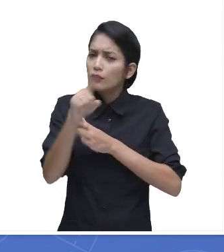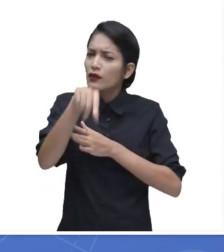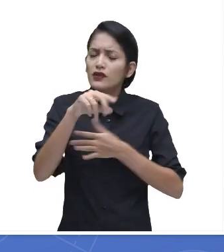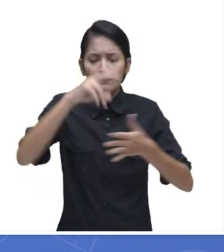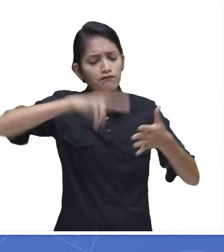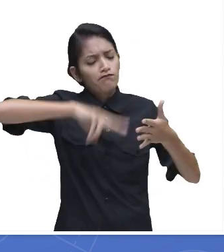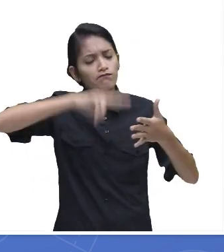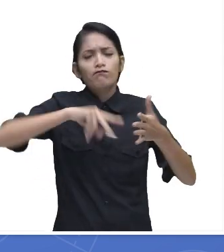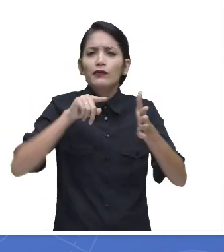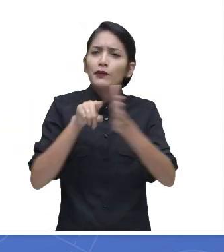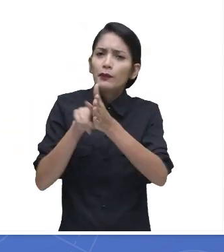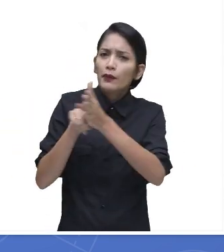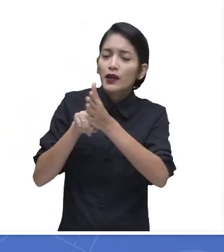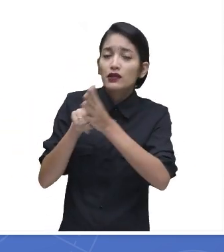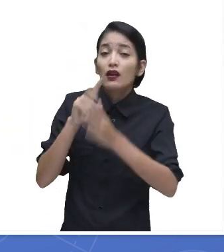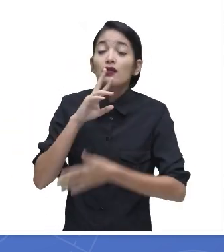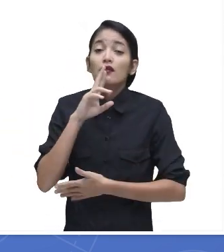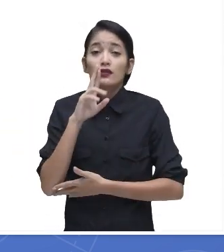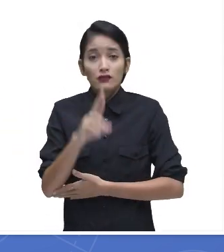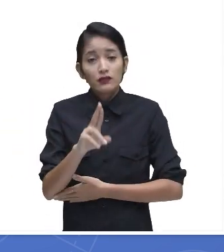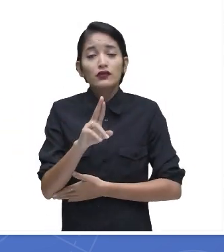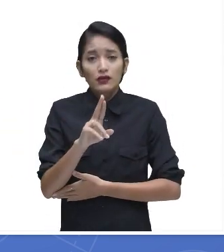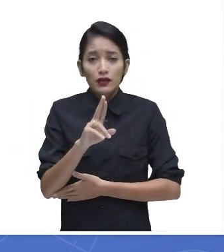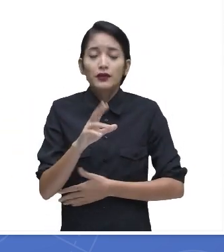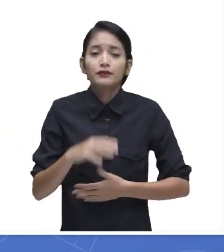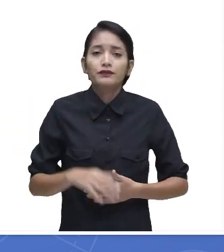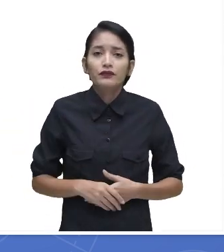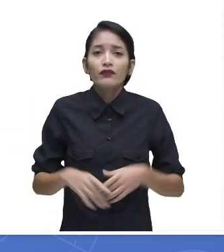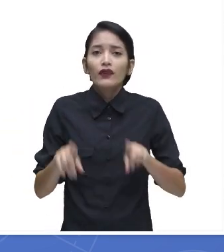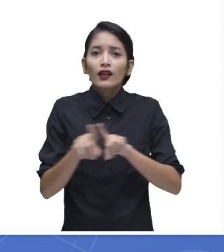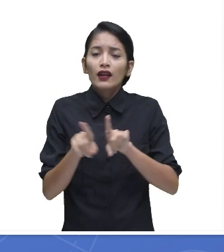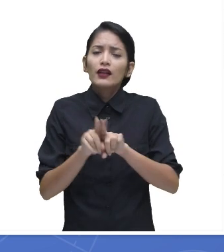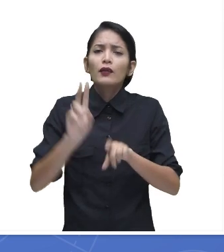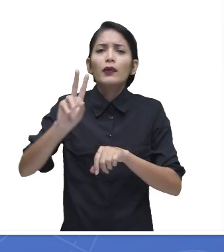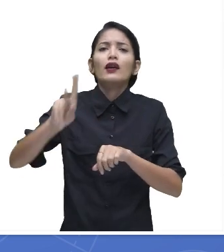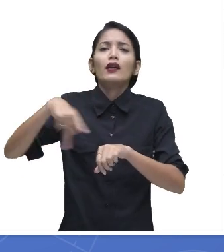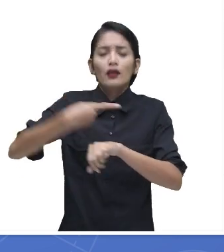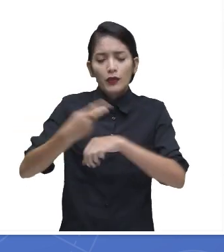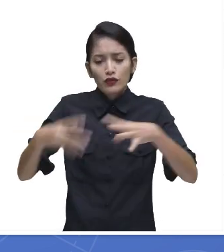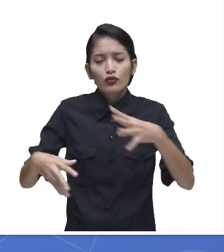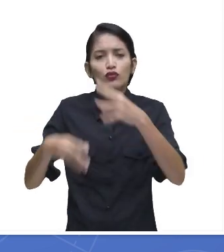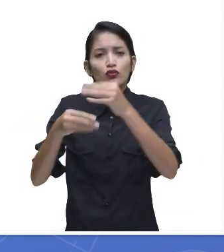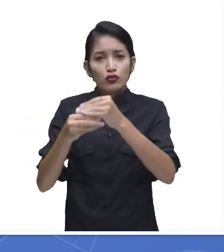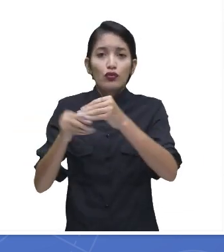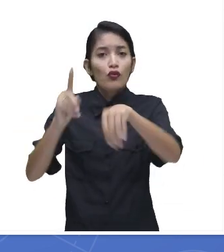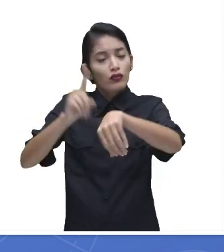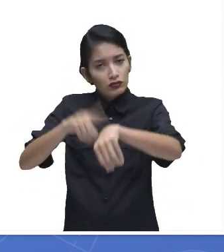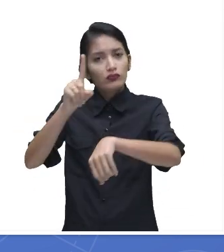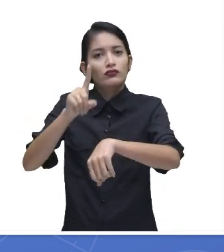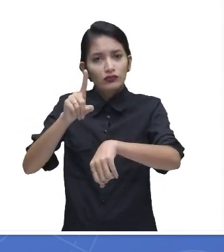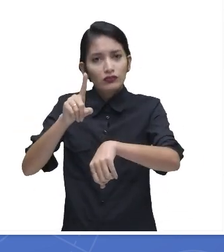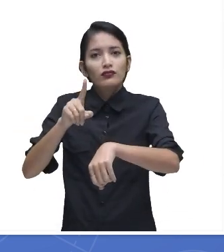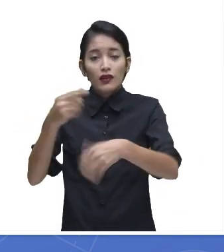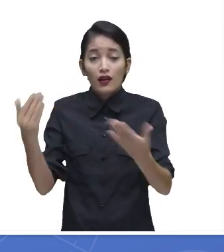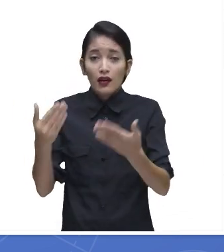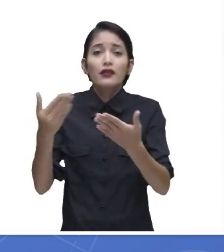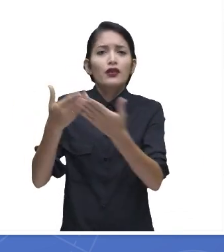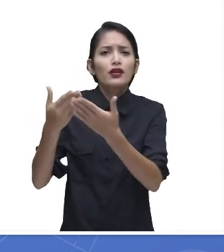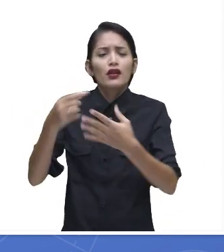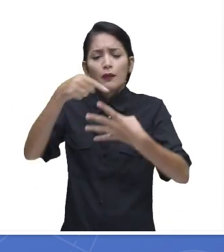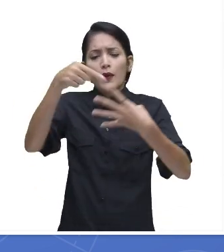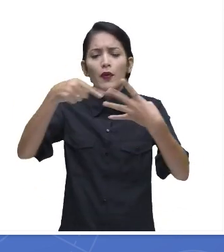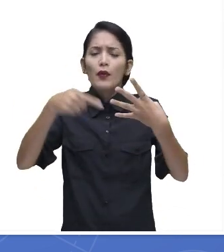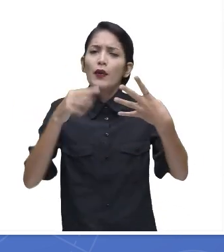lerem, pesquisarem, responderem. E o gabarito é mencionado na mesma hora, né? Nessa mesma aula, as 4 questões vão